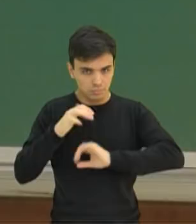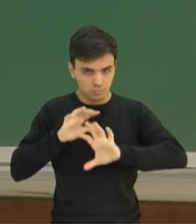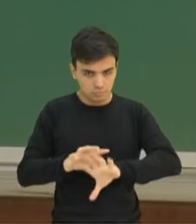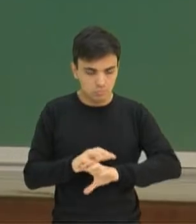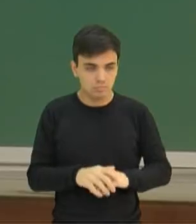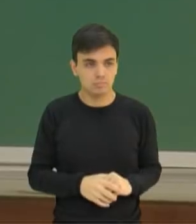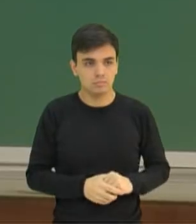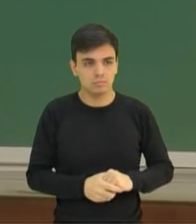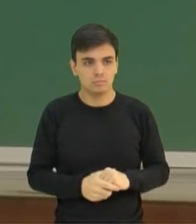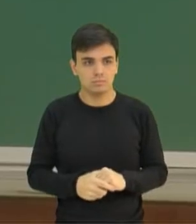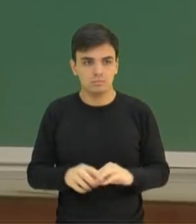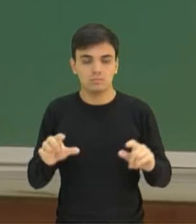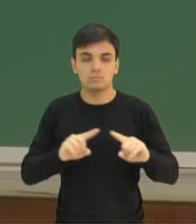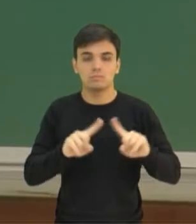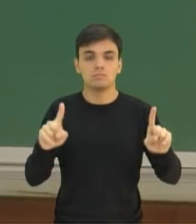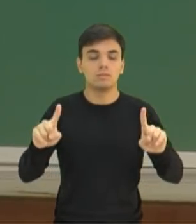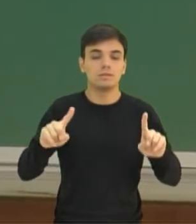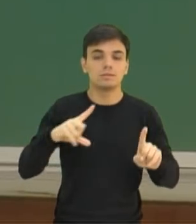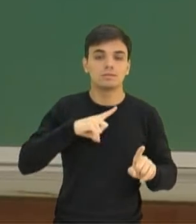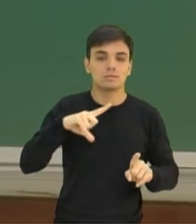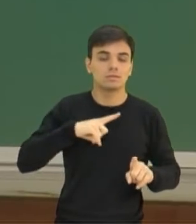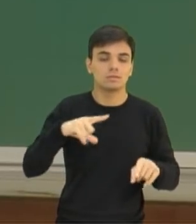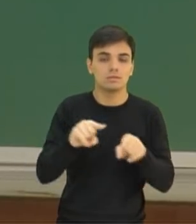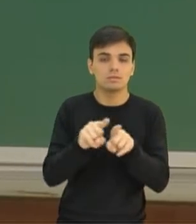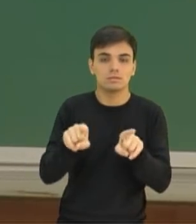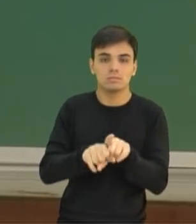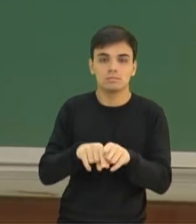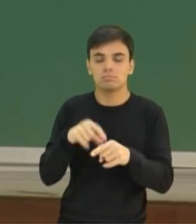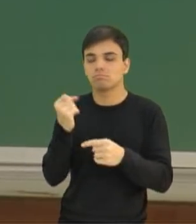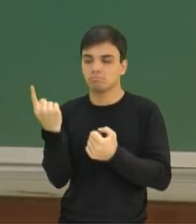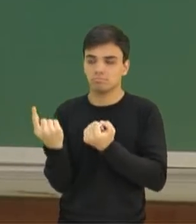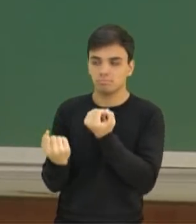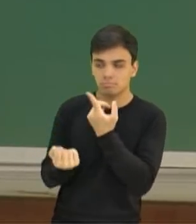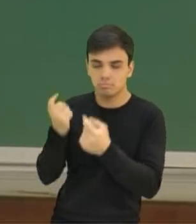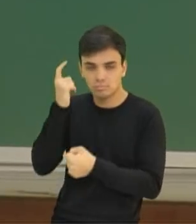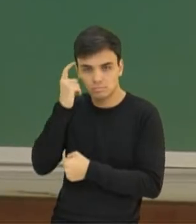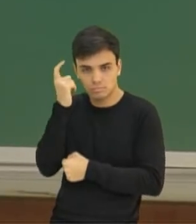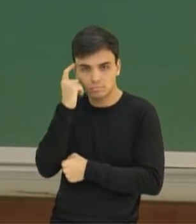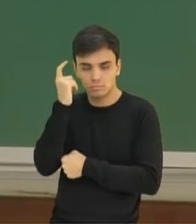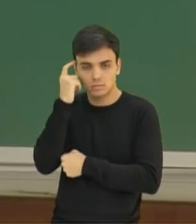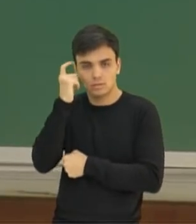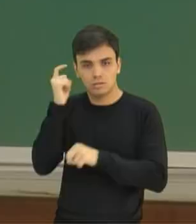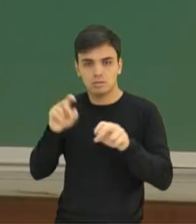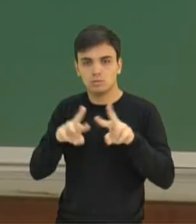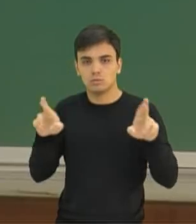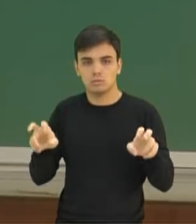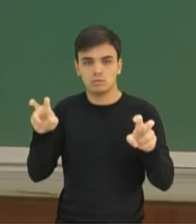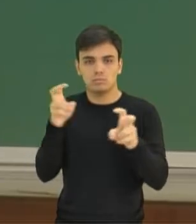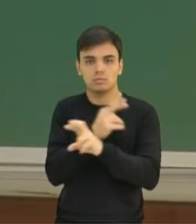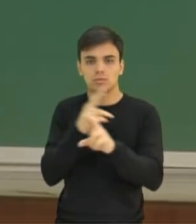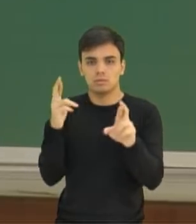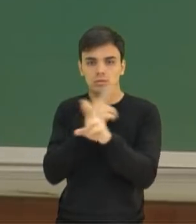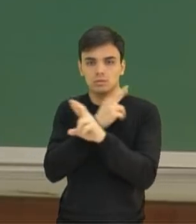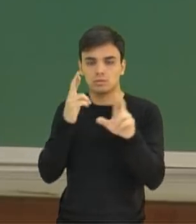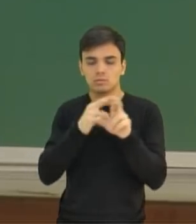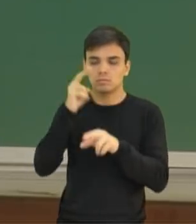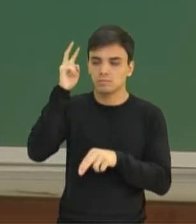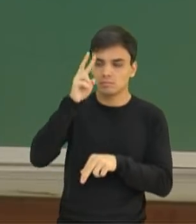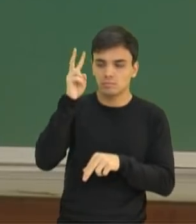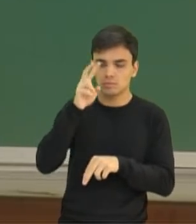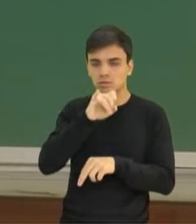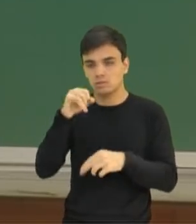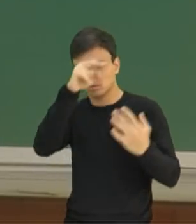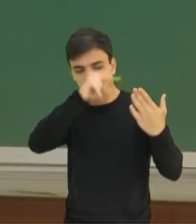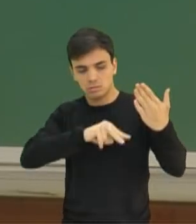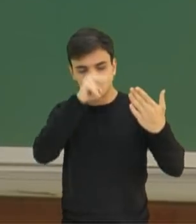certo? Mas nós temos algumas questões ali para pensar em relação ao histórico, né? Se eu analisar as